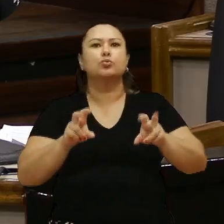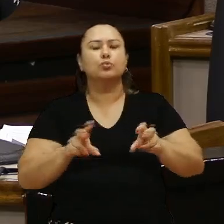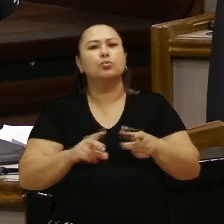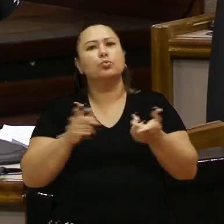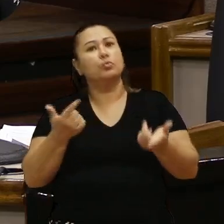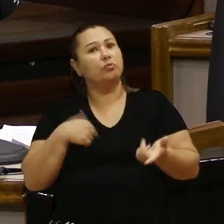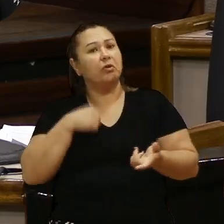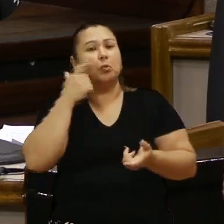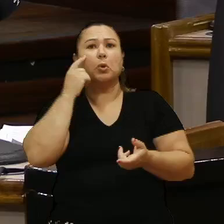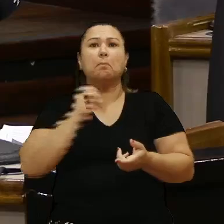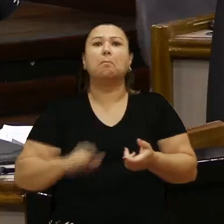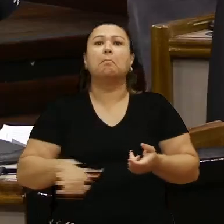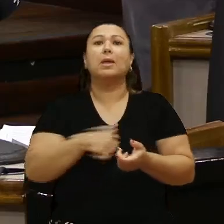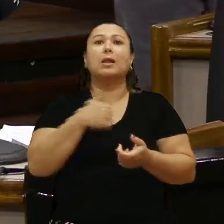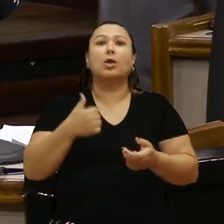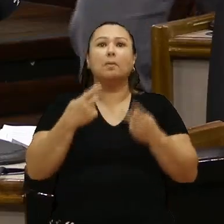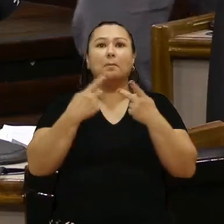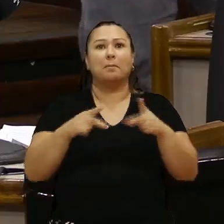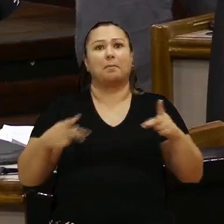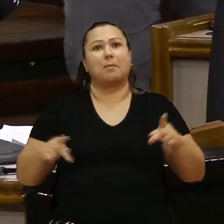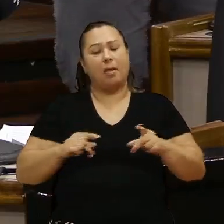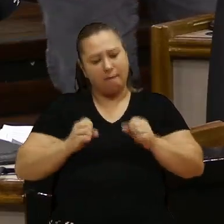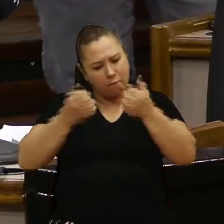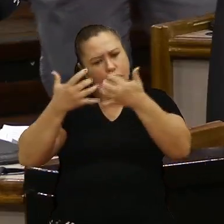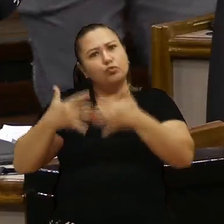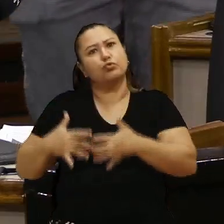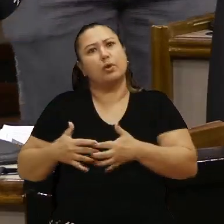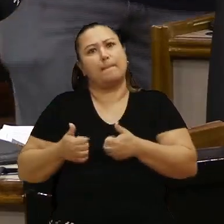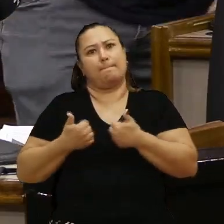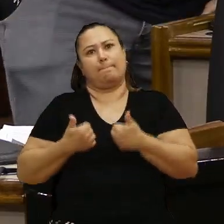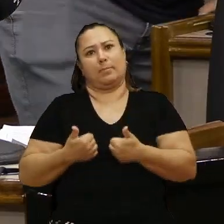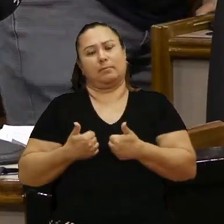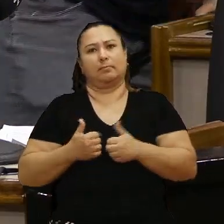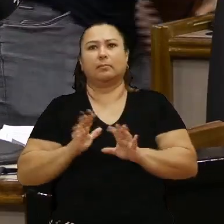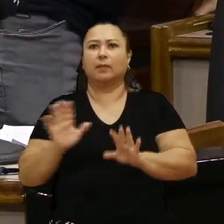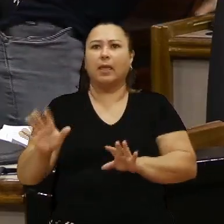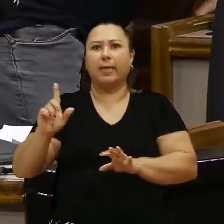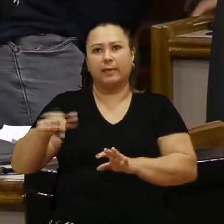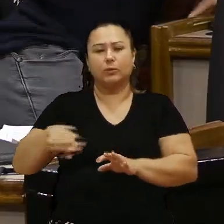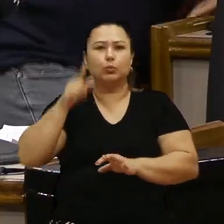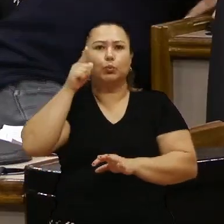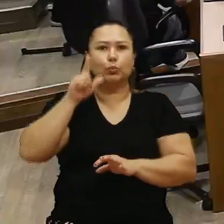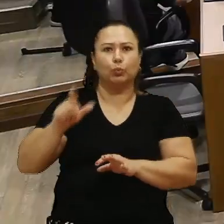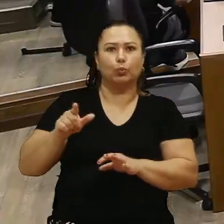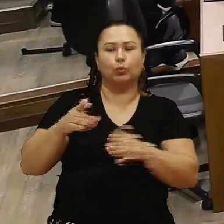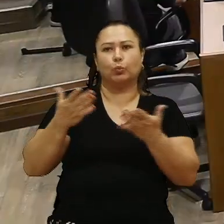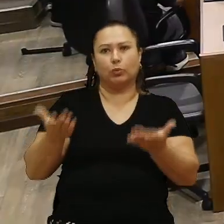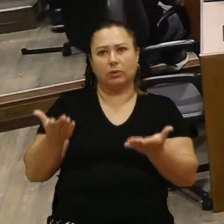chegar numa conclusão para que funcione bem, né? Seria isso, senhor presidente. Muito obrigado.